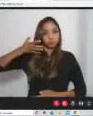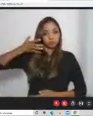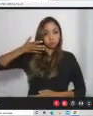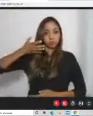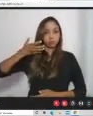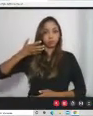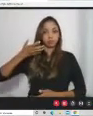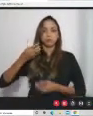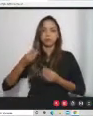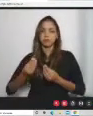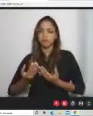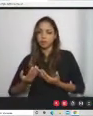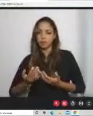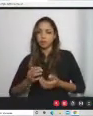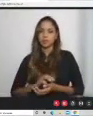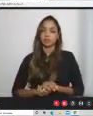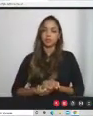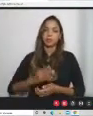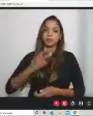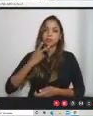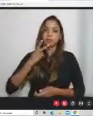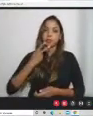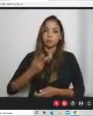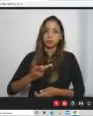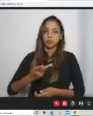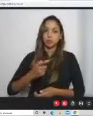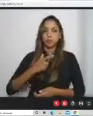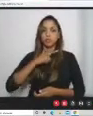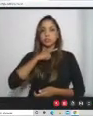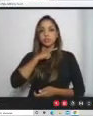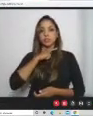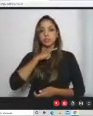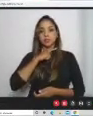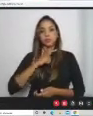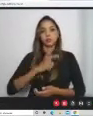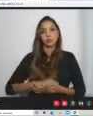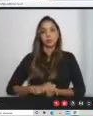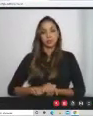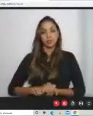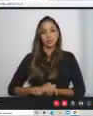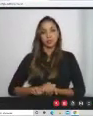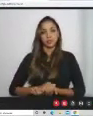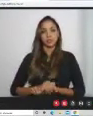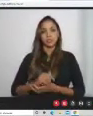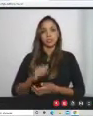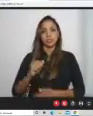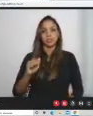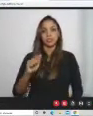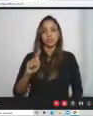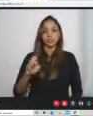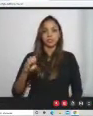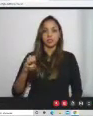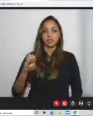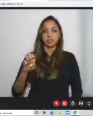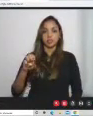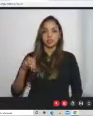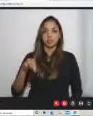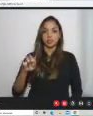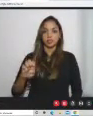sobre as vacâncias para o cargo de agente comunitário de saúde no município de